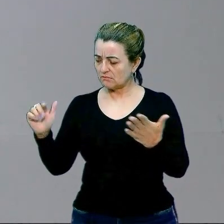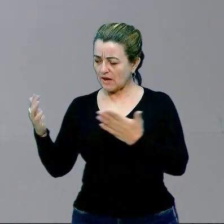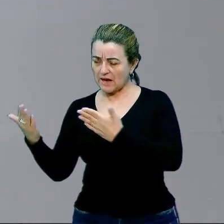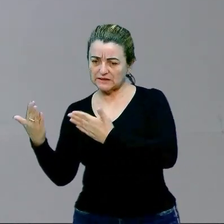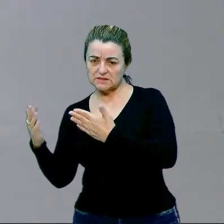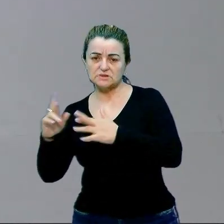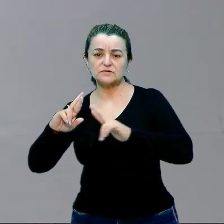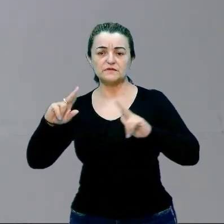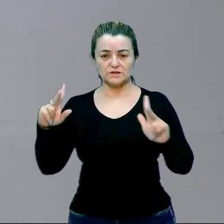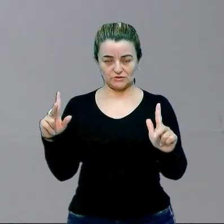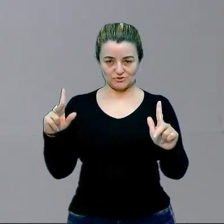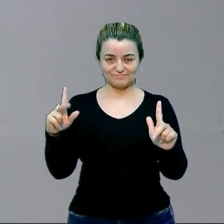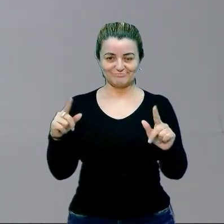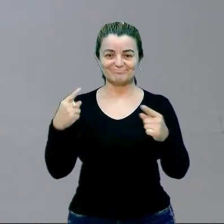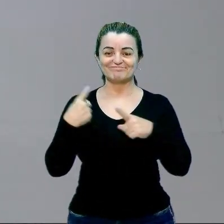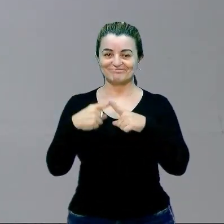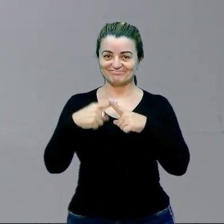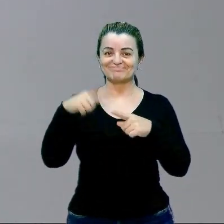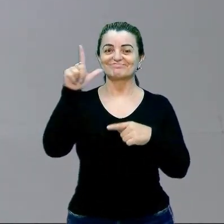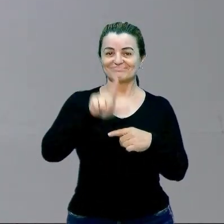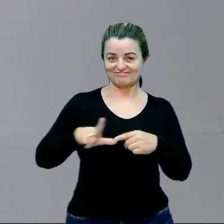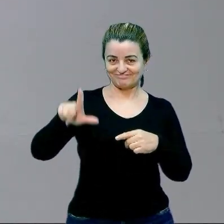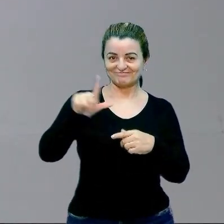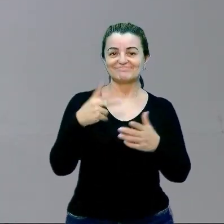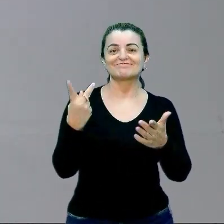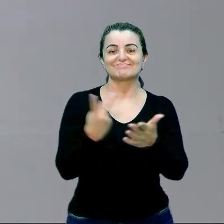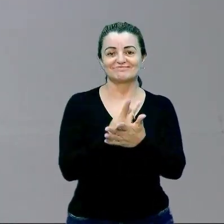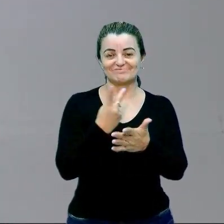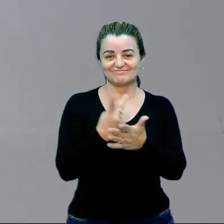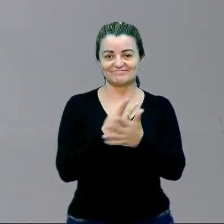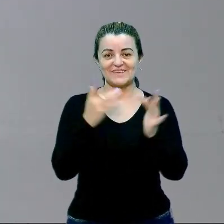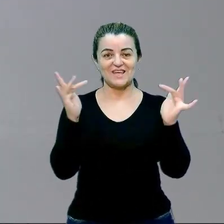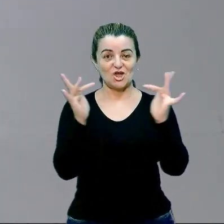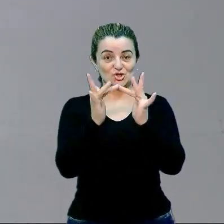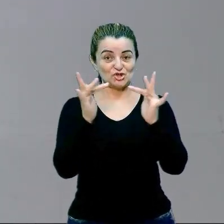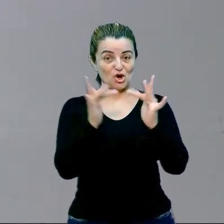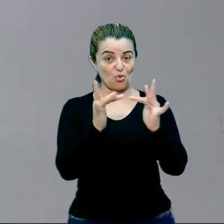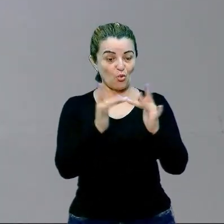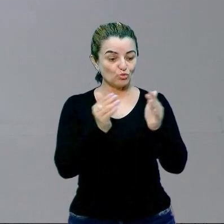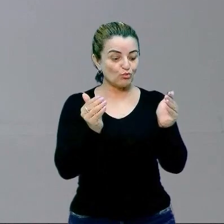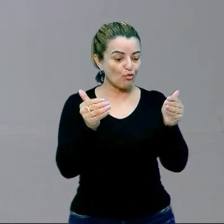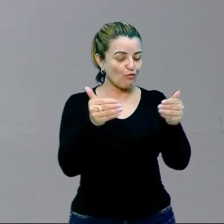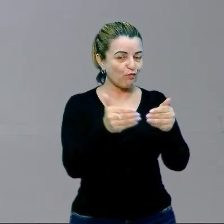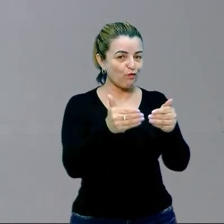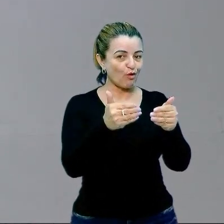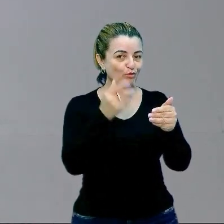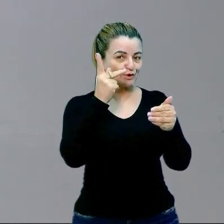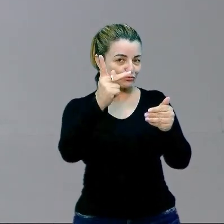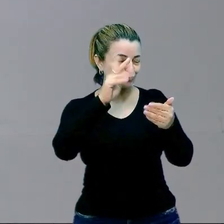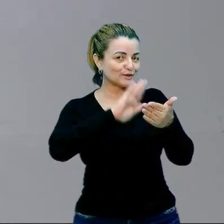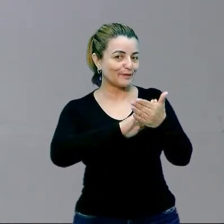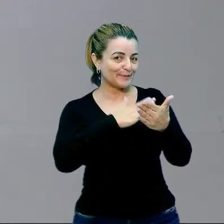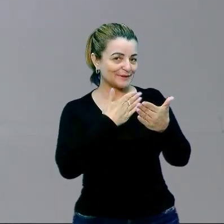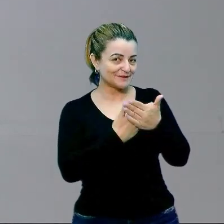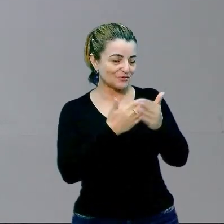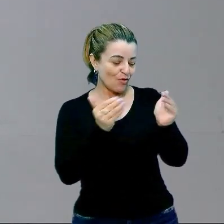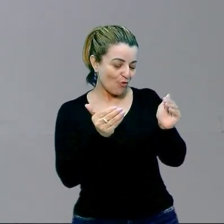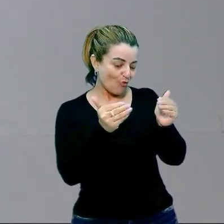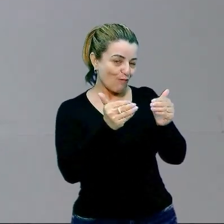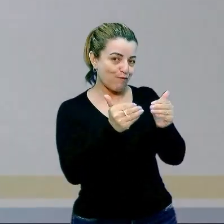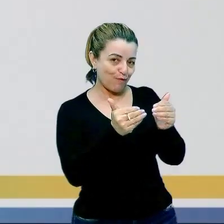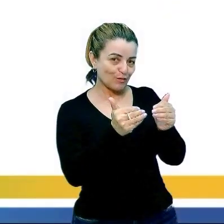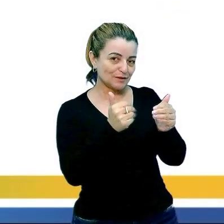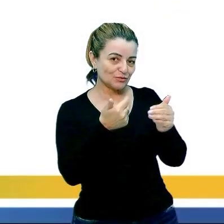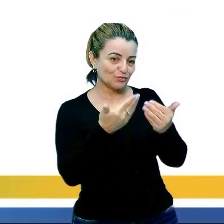na literatura isso pode acontecer com certeza de acordo com o foco da sua interpretação, com o foco da